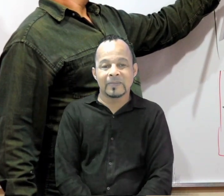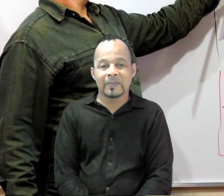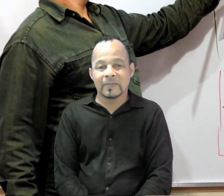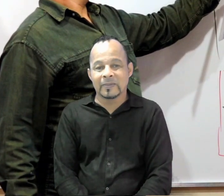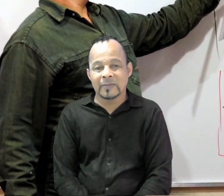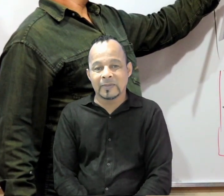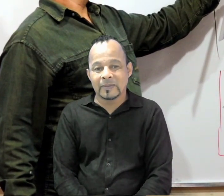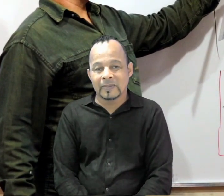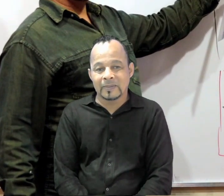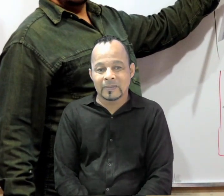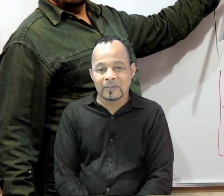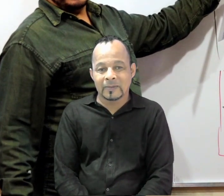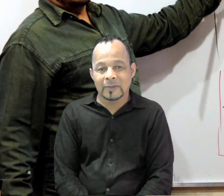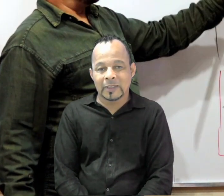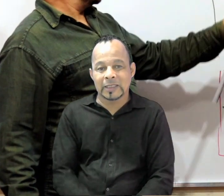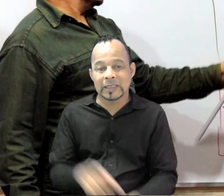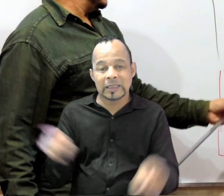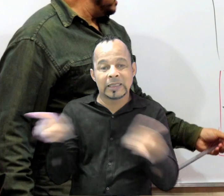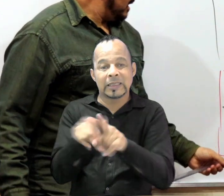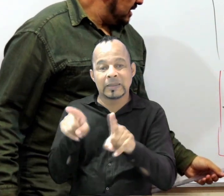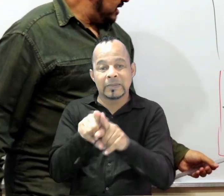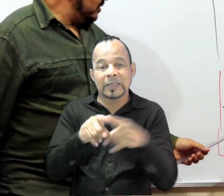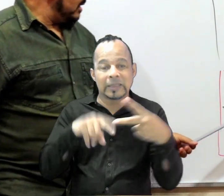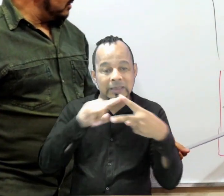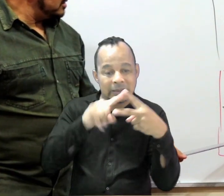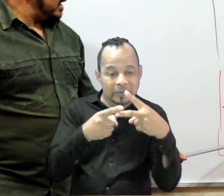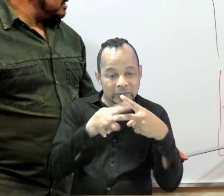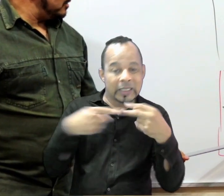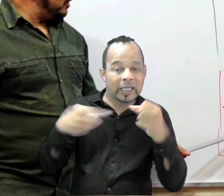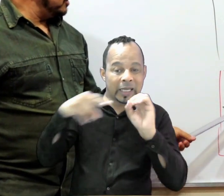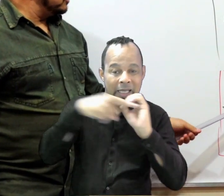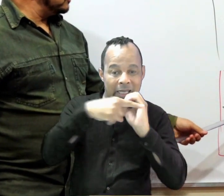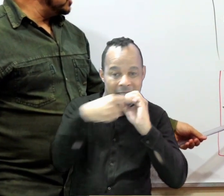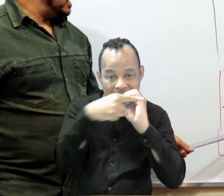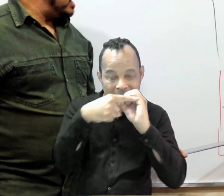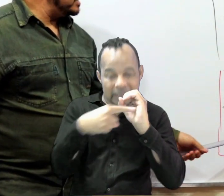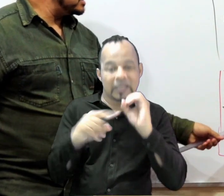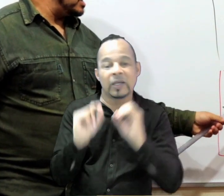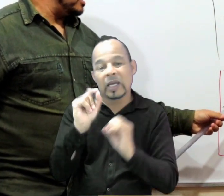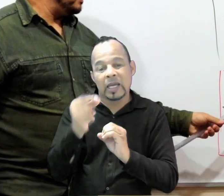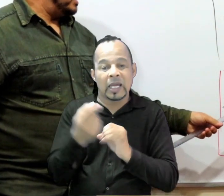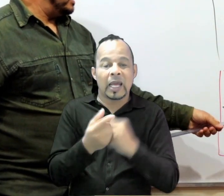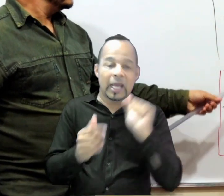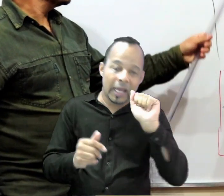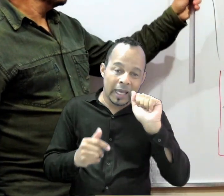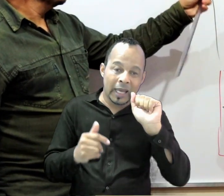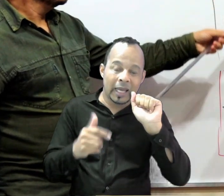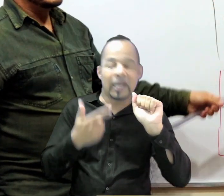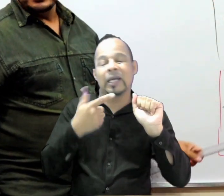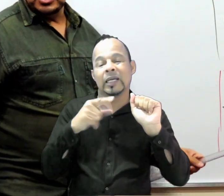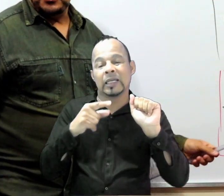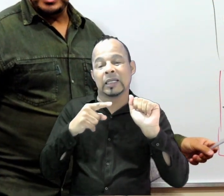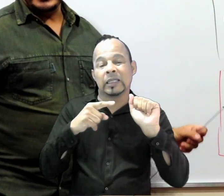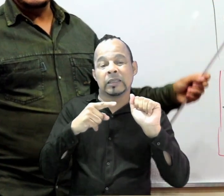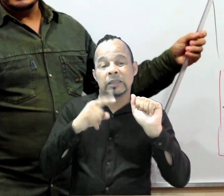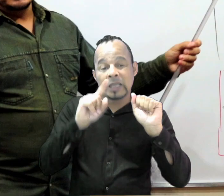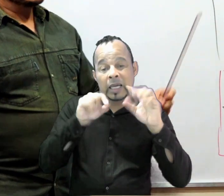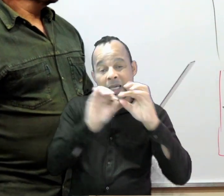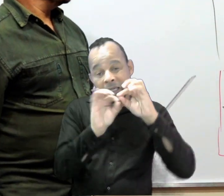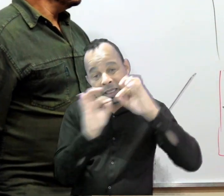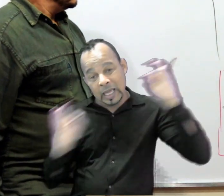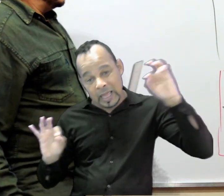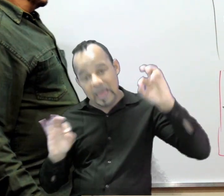A vetorial B, do módulo dele, e o ângulo θ oriundo de A escalar B. Eles são